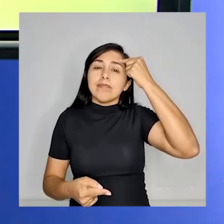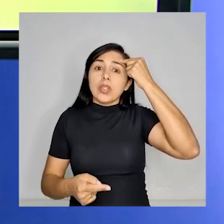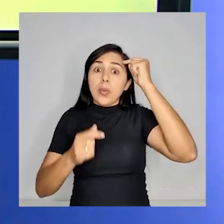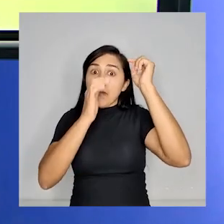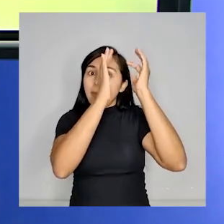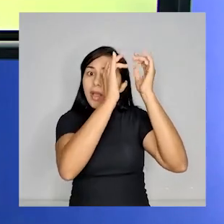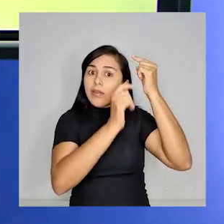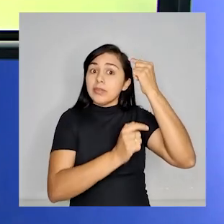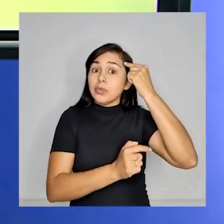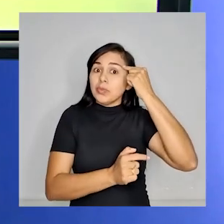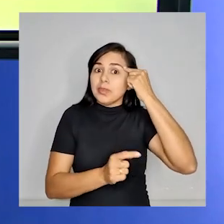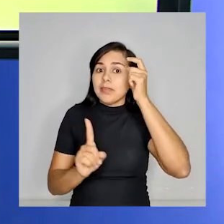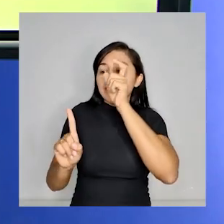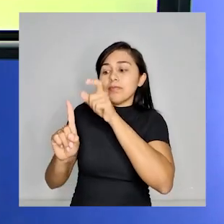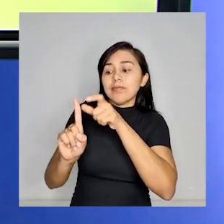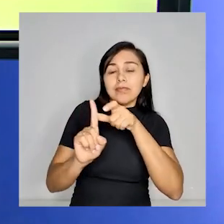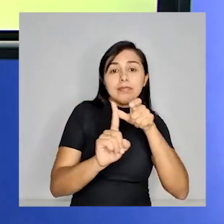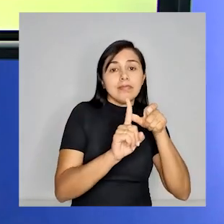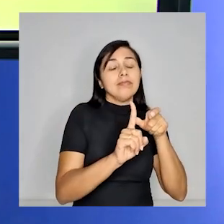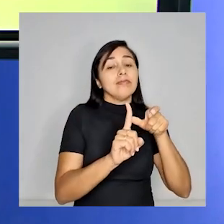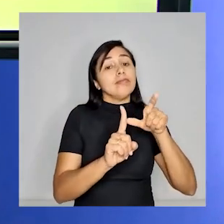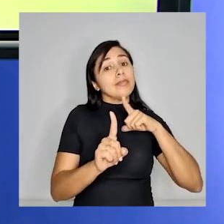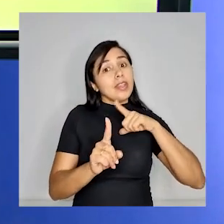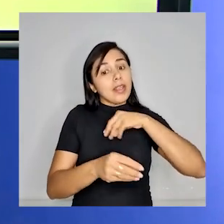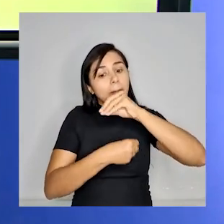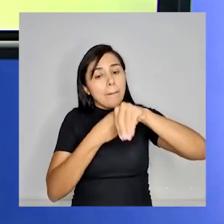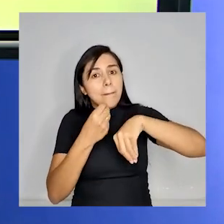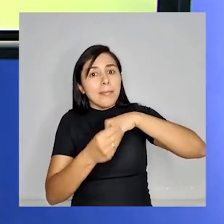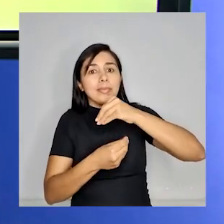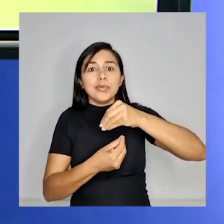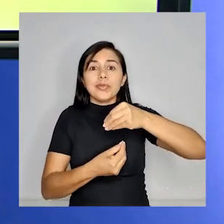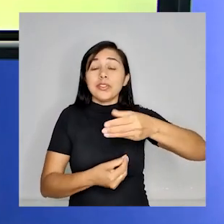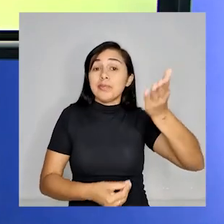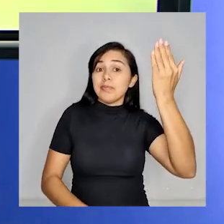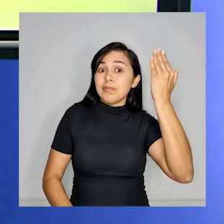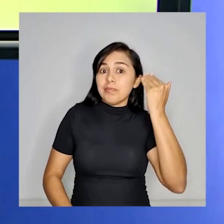personagens. Neste último caso, ele mistura passado, presente e